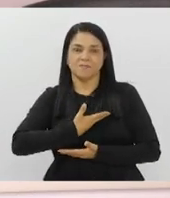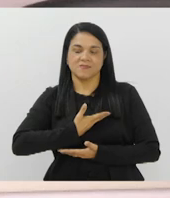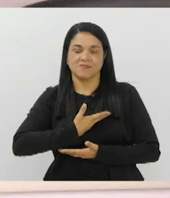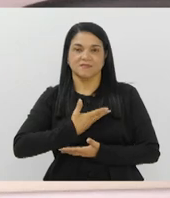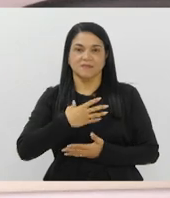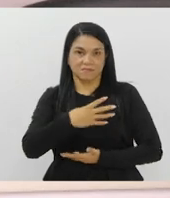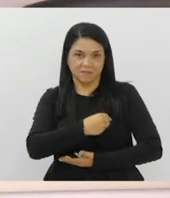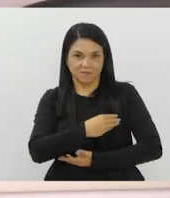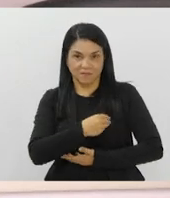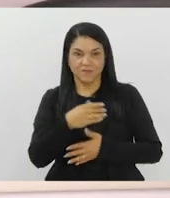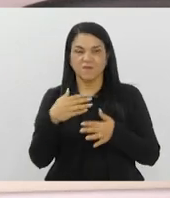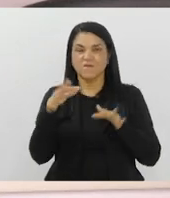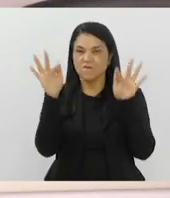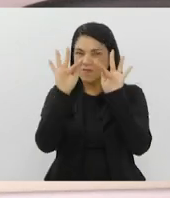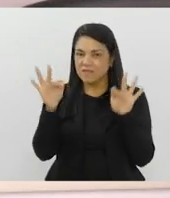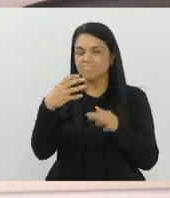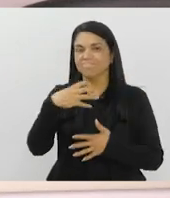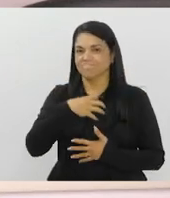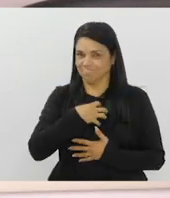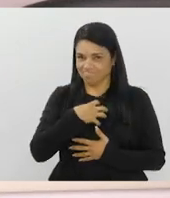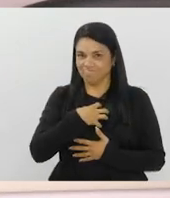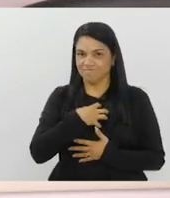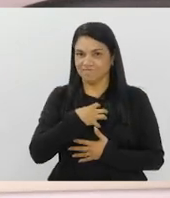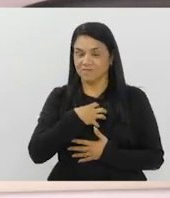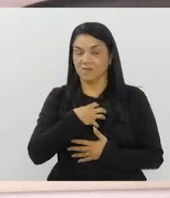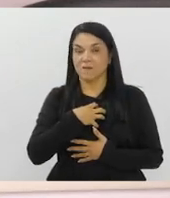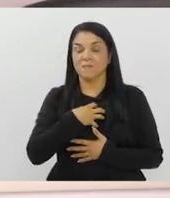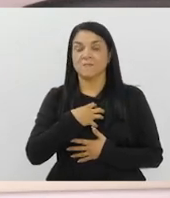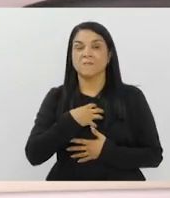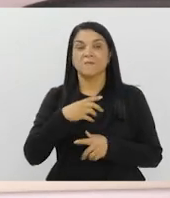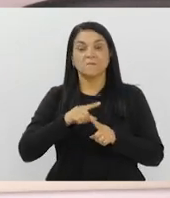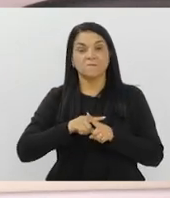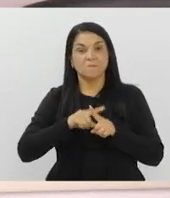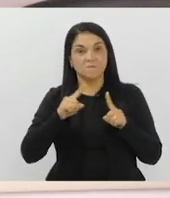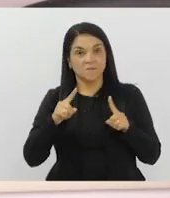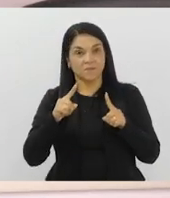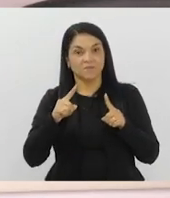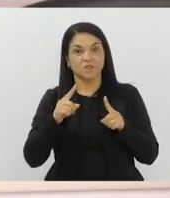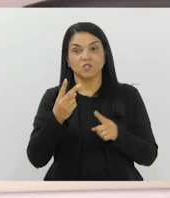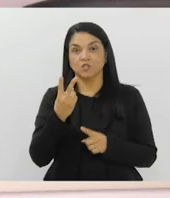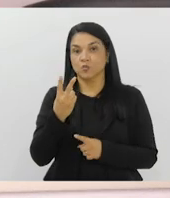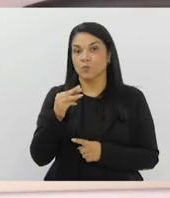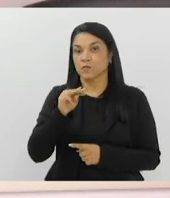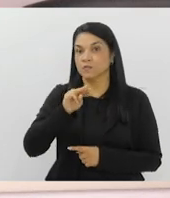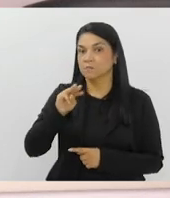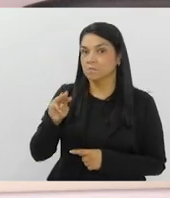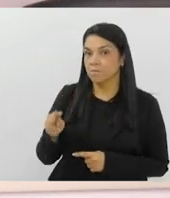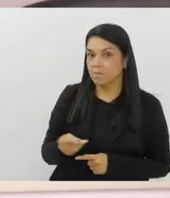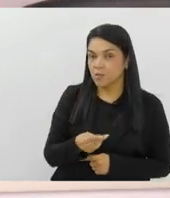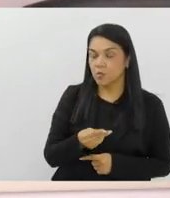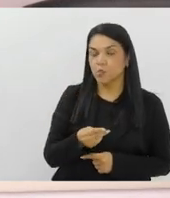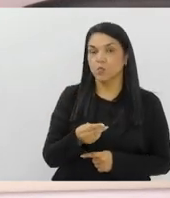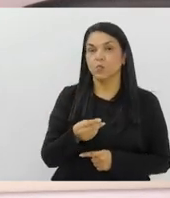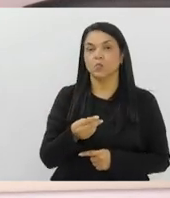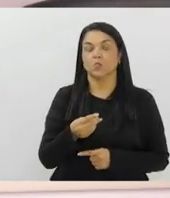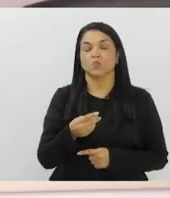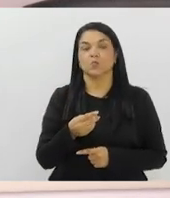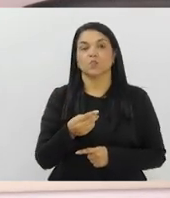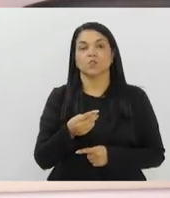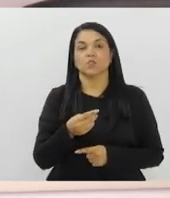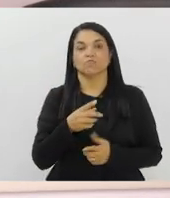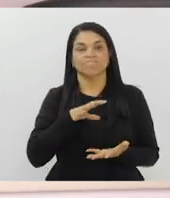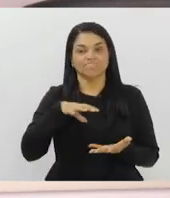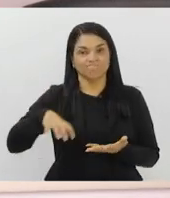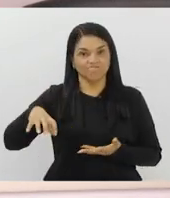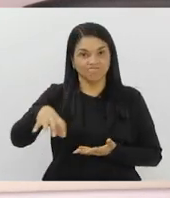Ficamos felizes muito, porém, no universo de 2.205 unidades, sabemos